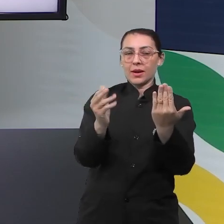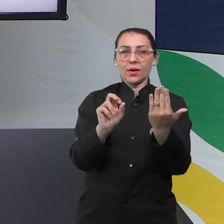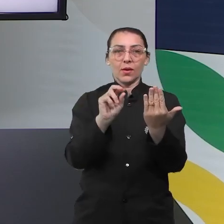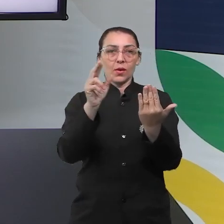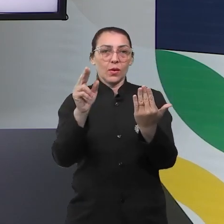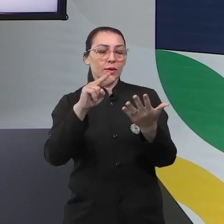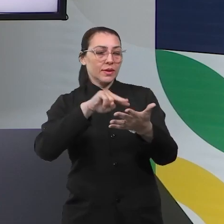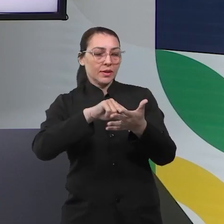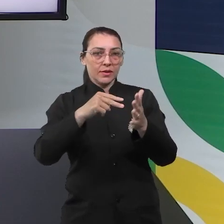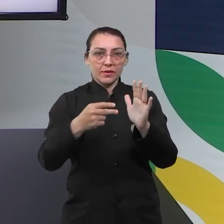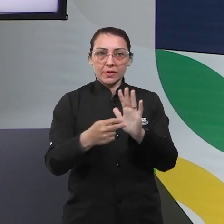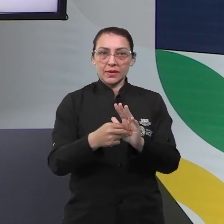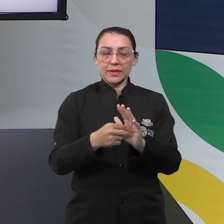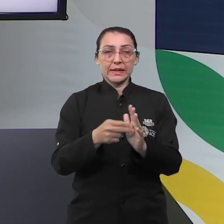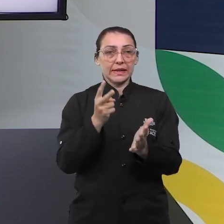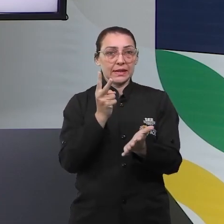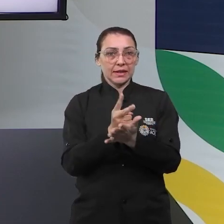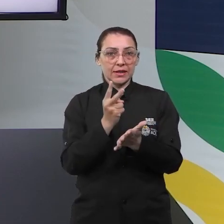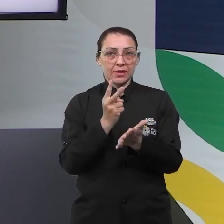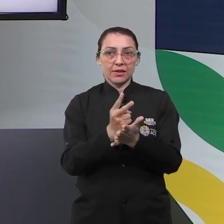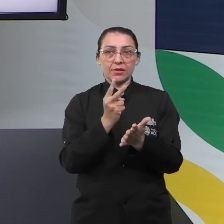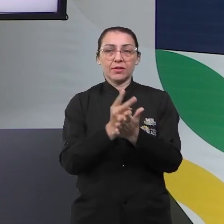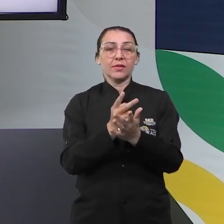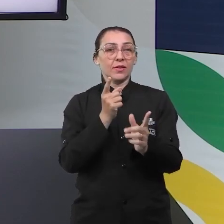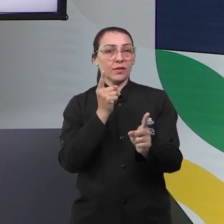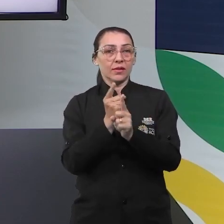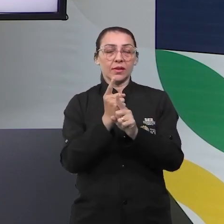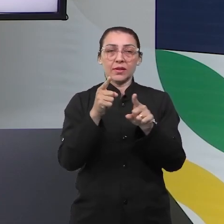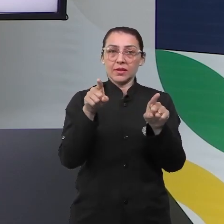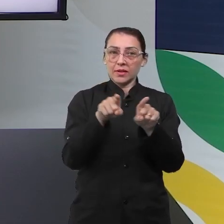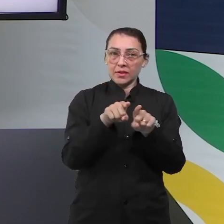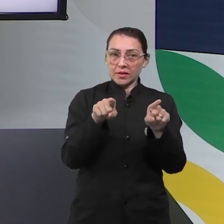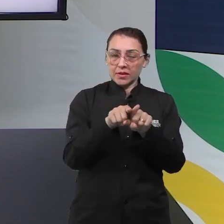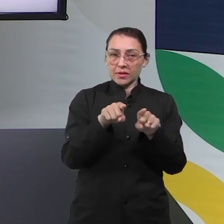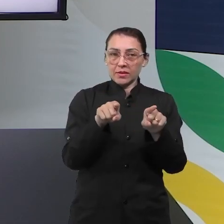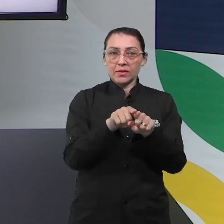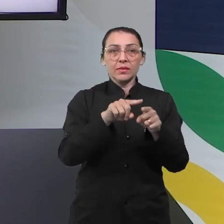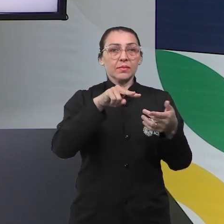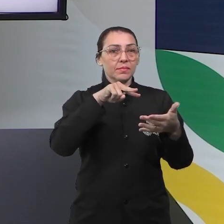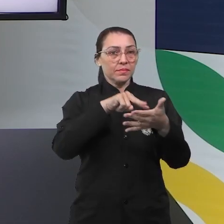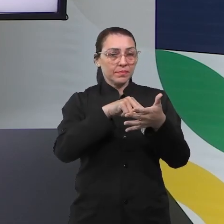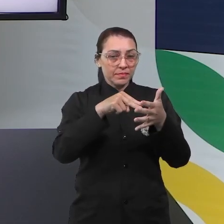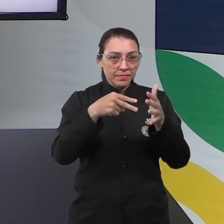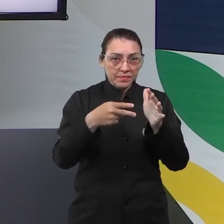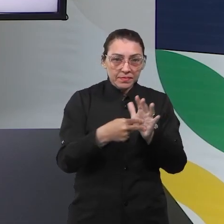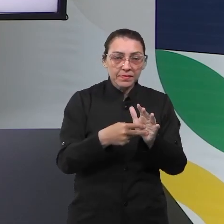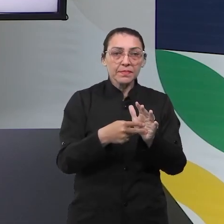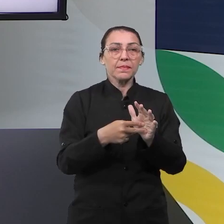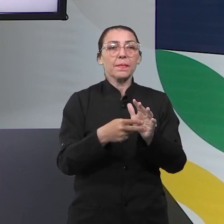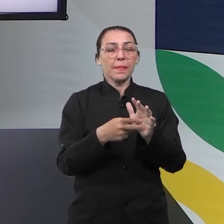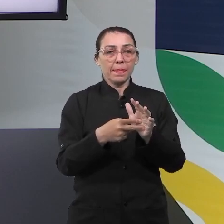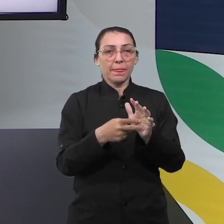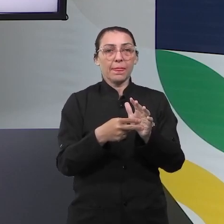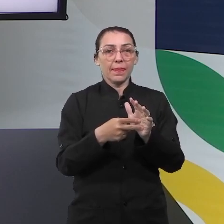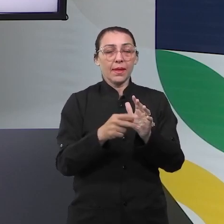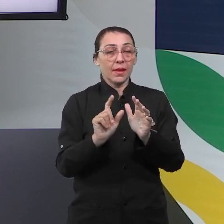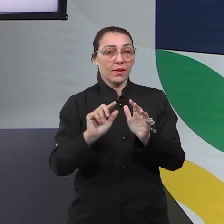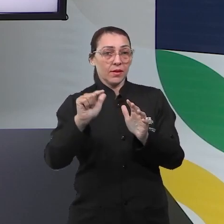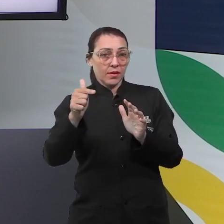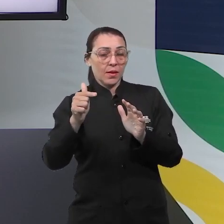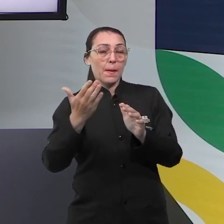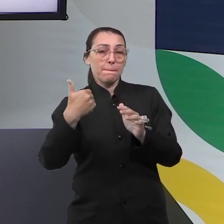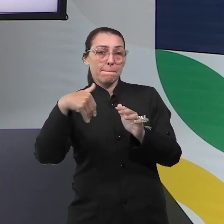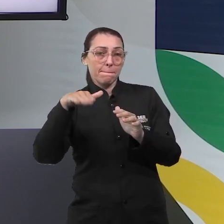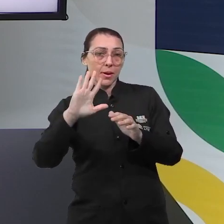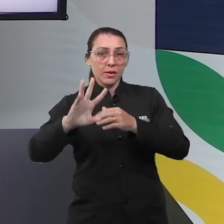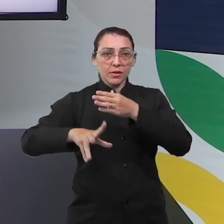outros sentidos. Então, toda vez que vocês se depararem também com o que seria esse sentido figurado, é um sentido que vai